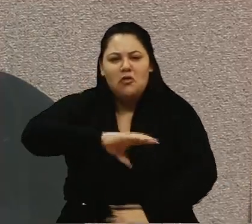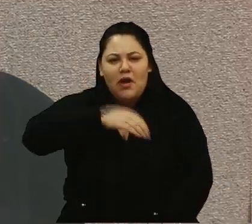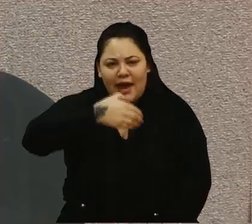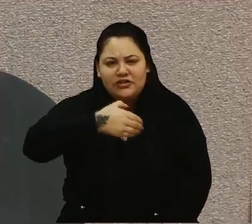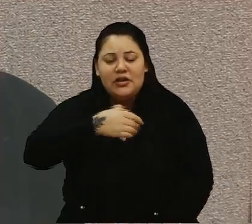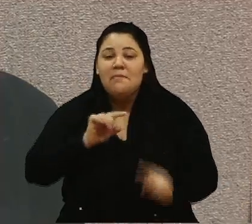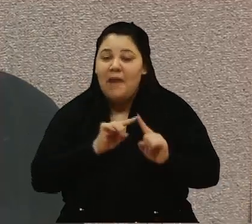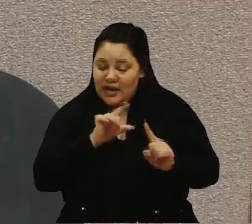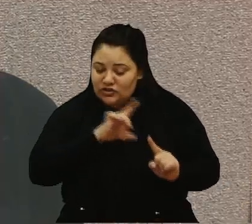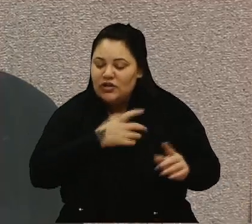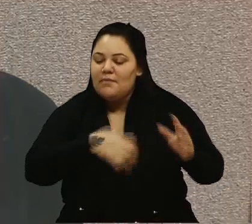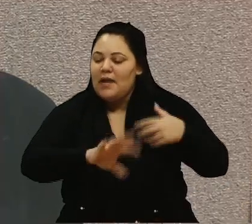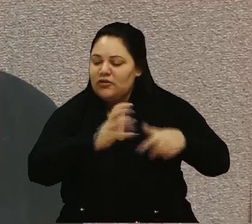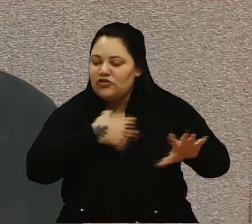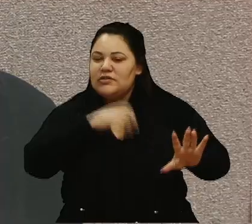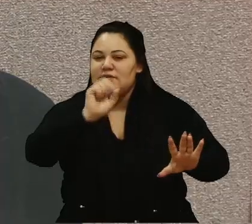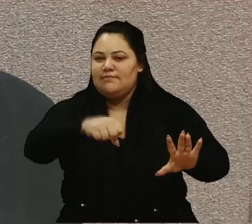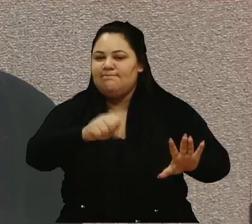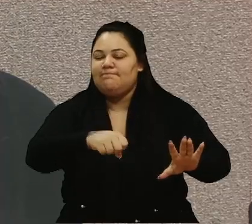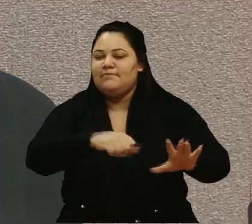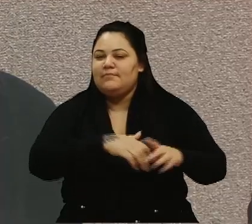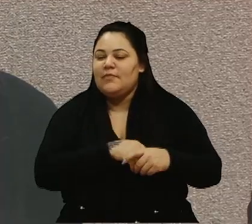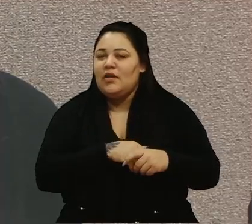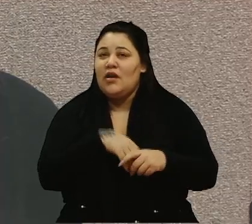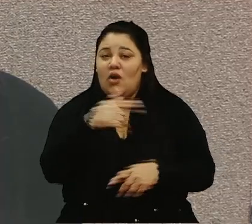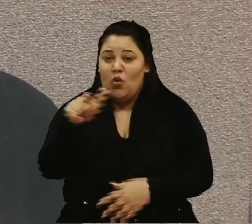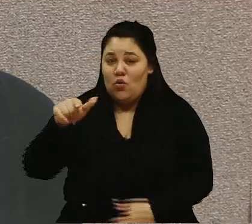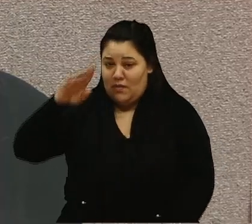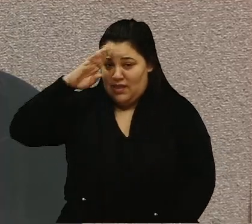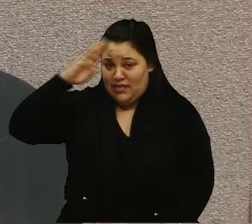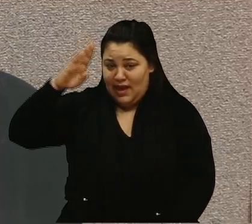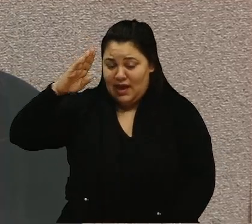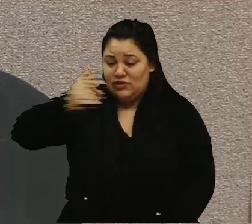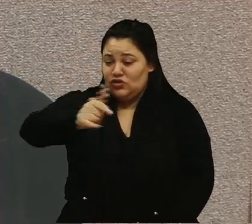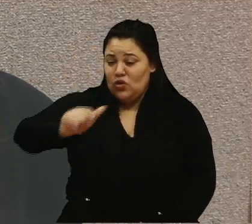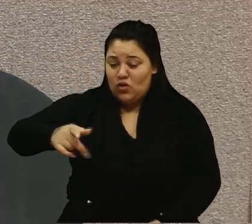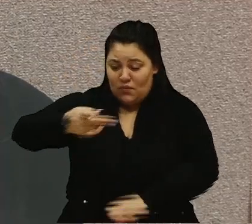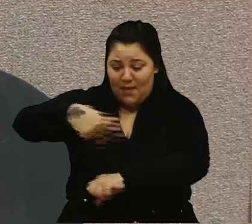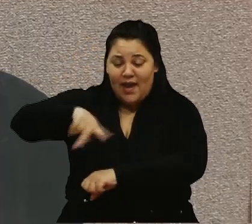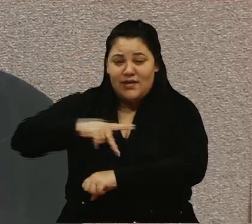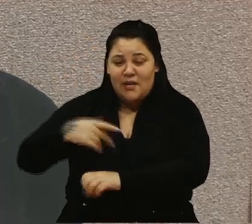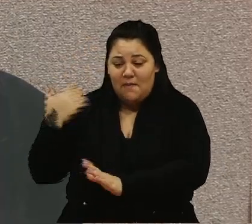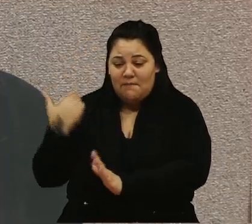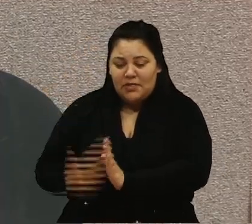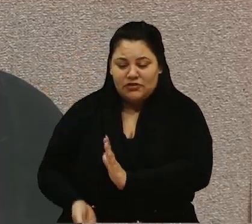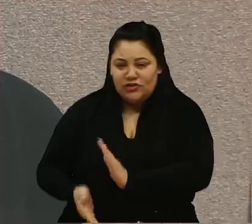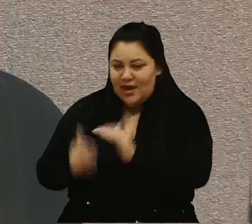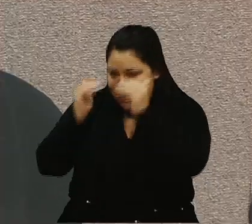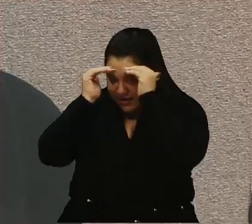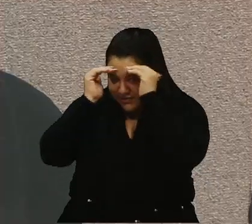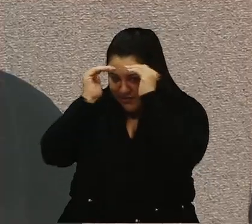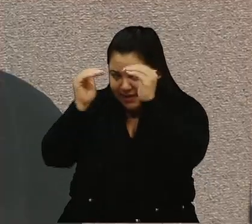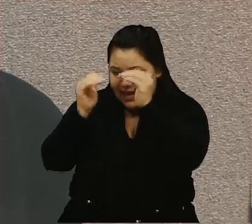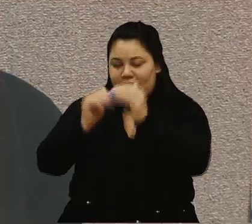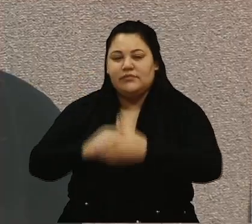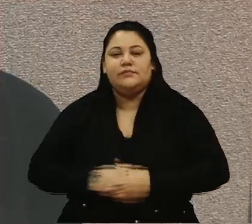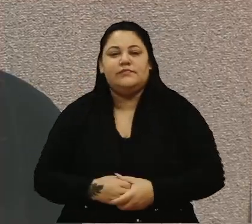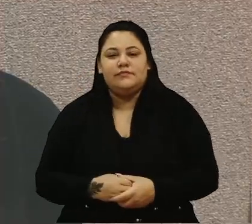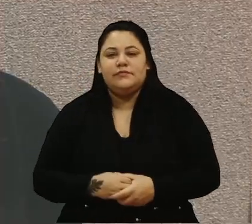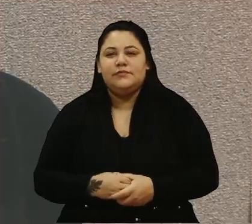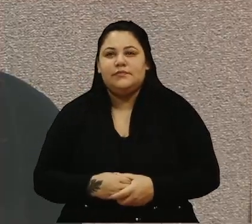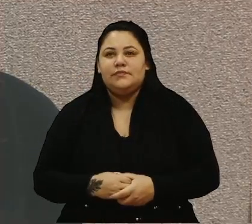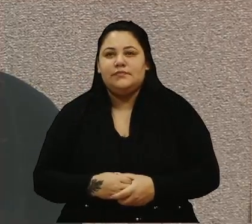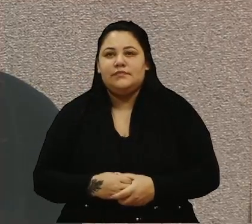empatia. Se outro militar de outro exército inimigo se rendia, eles respeitavam a rendição.